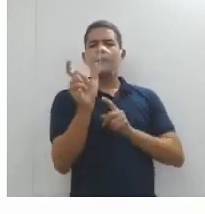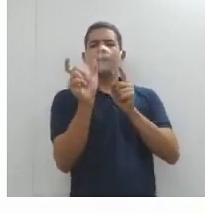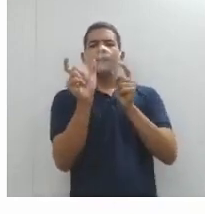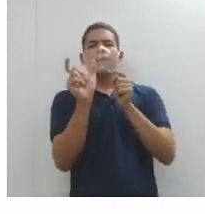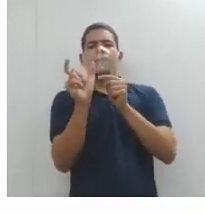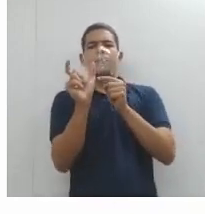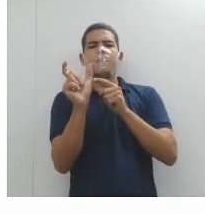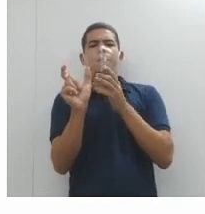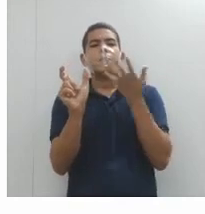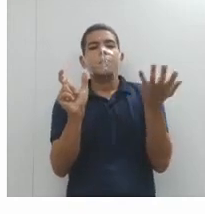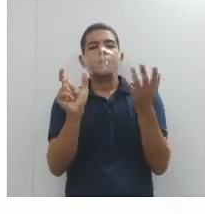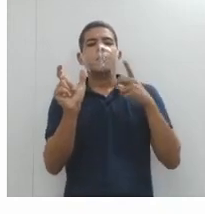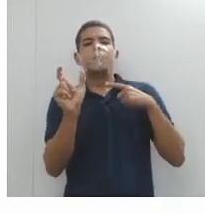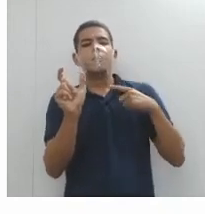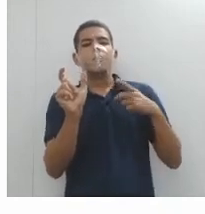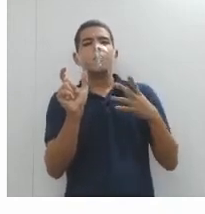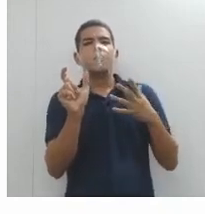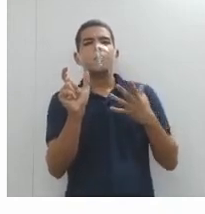palavra que